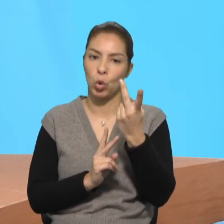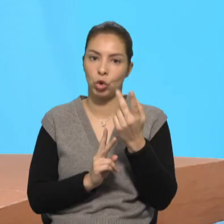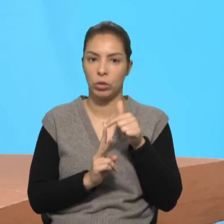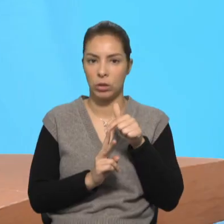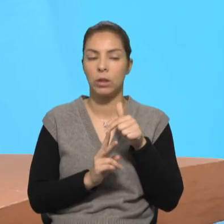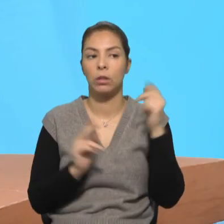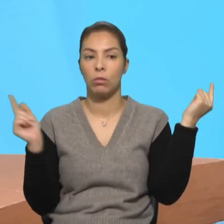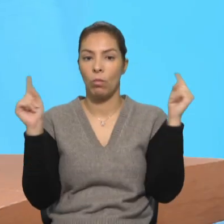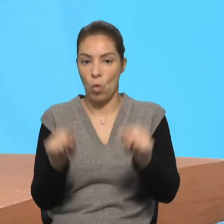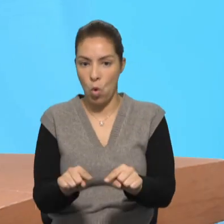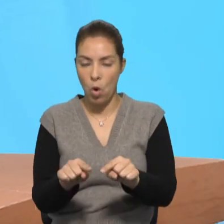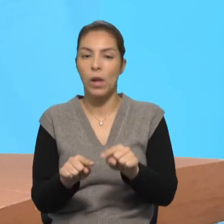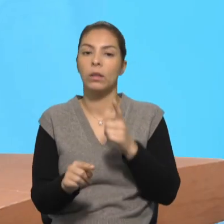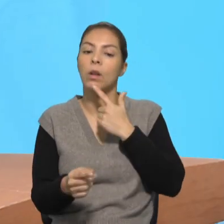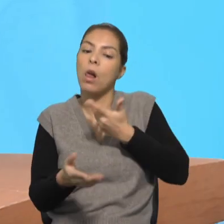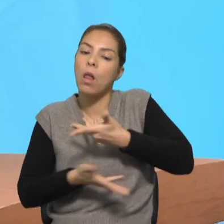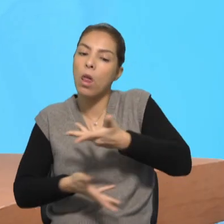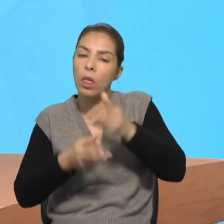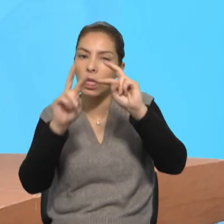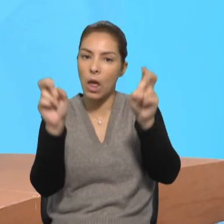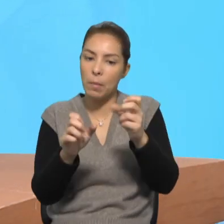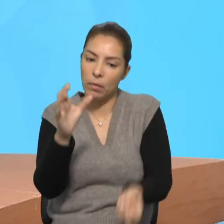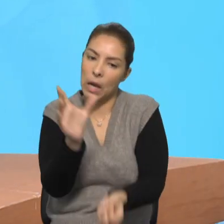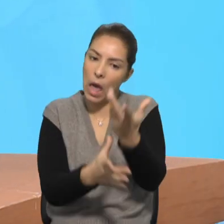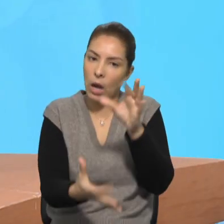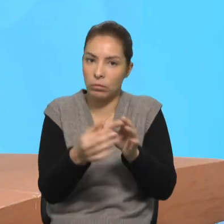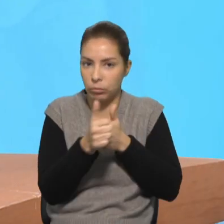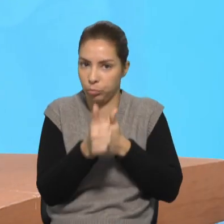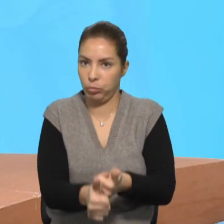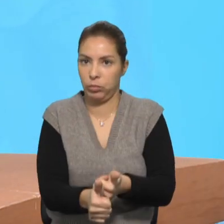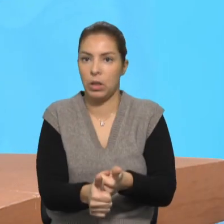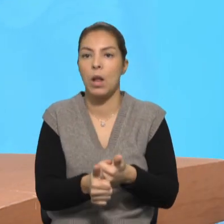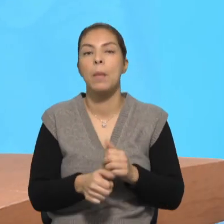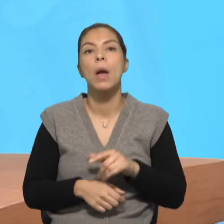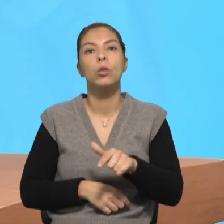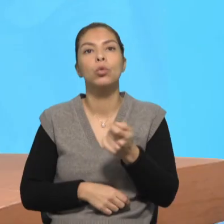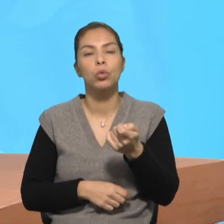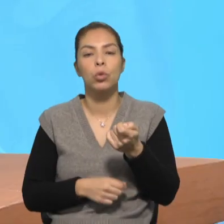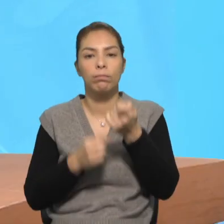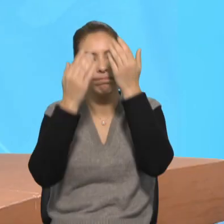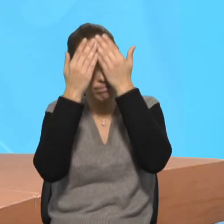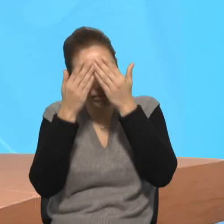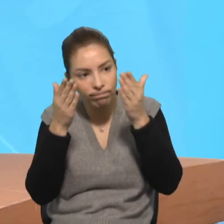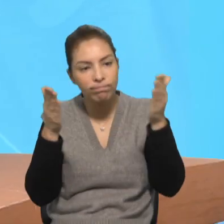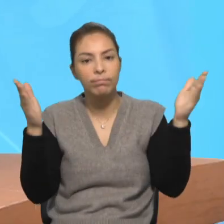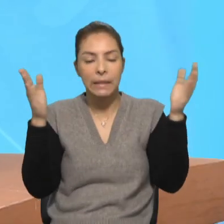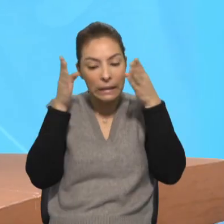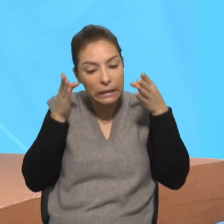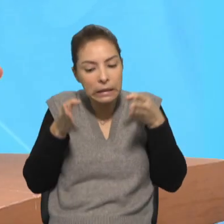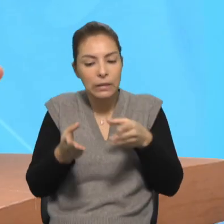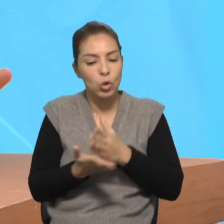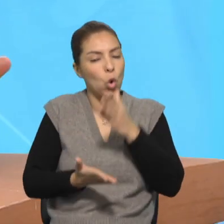no judaísmo, sobre o tema da criação. E, portanto, com isso, alargar um bocadinho mais o horizonte. Até porque eu estou um